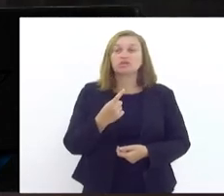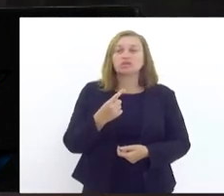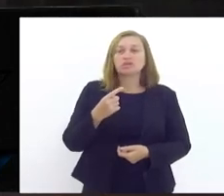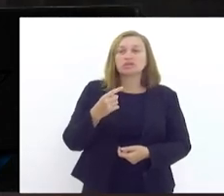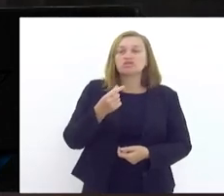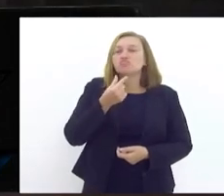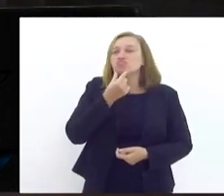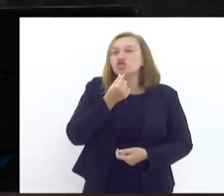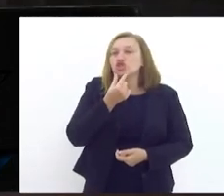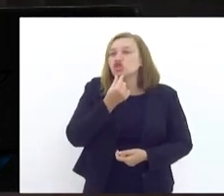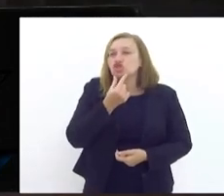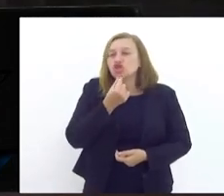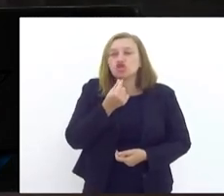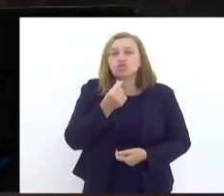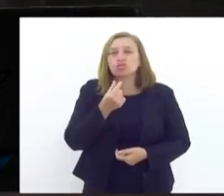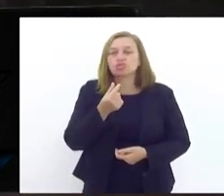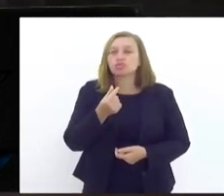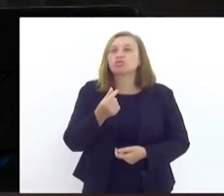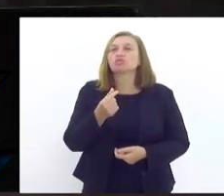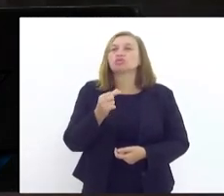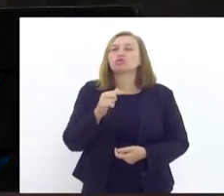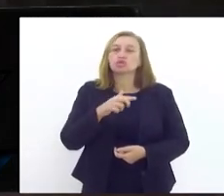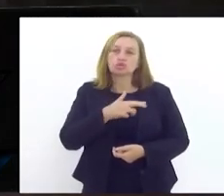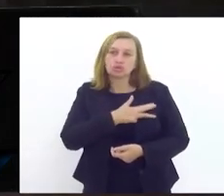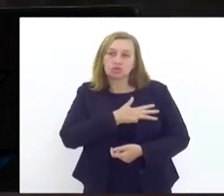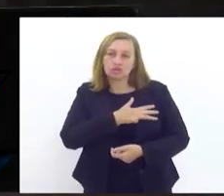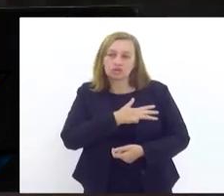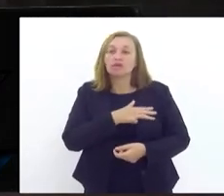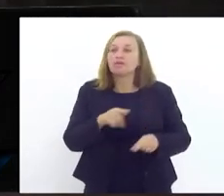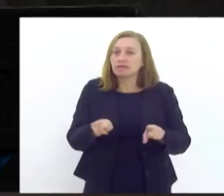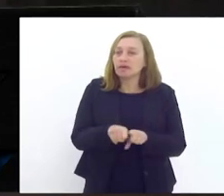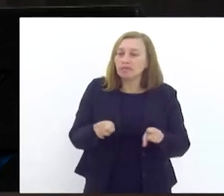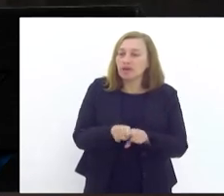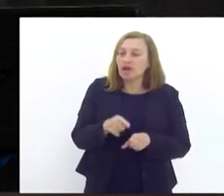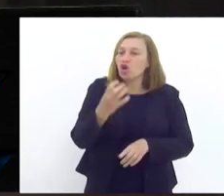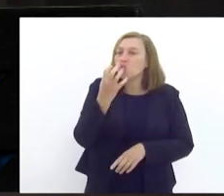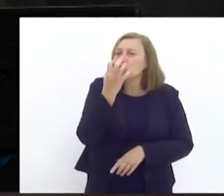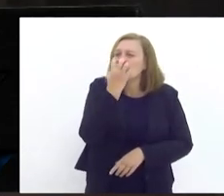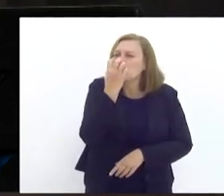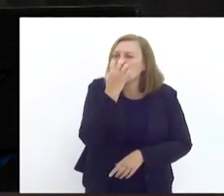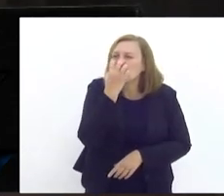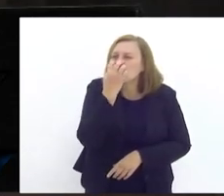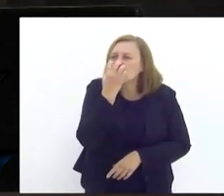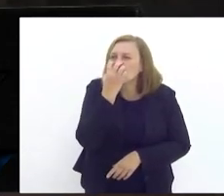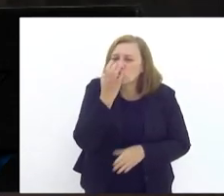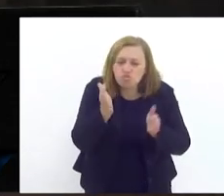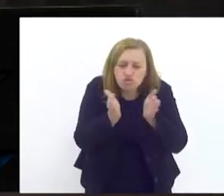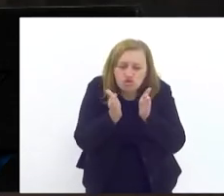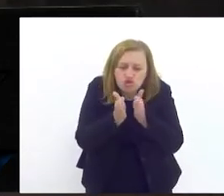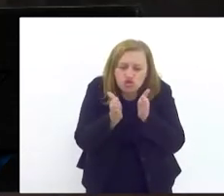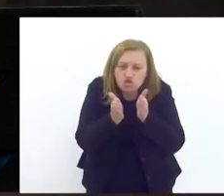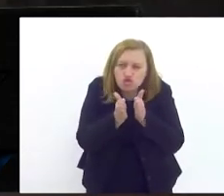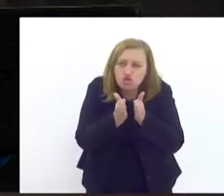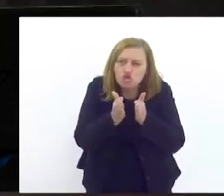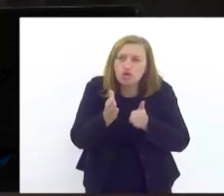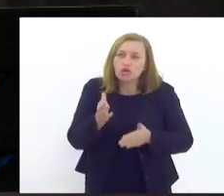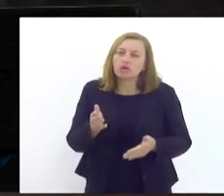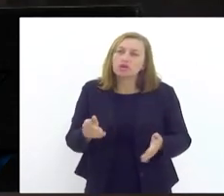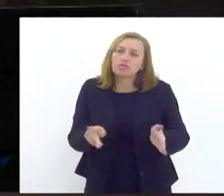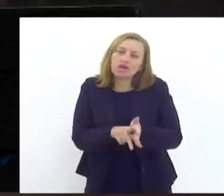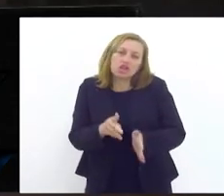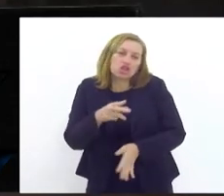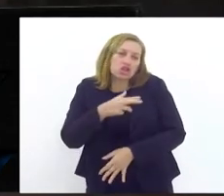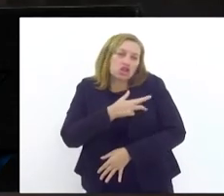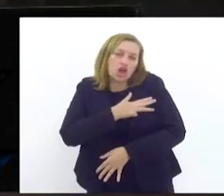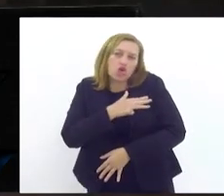soldado do Lula ele é cachorrinho do Lula e não só ele Presidente é cachorrinho do presidente